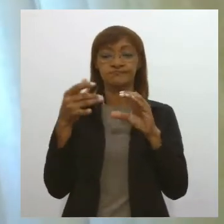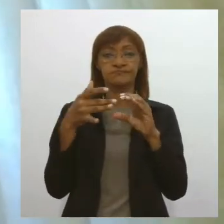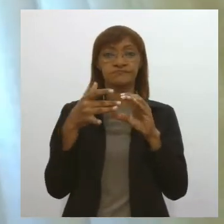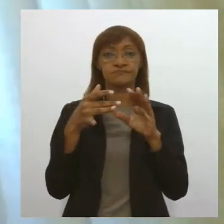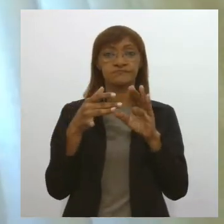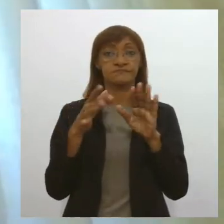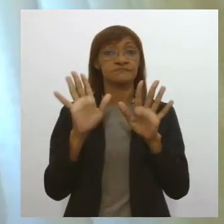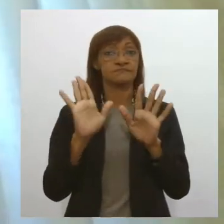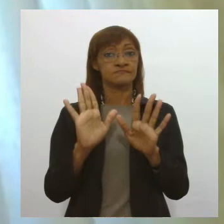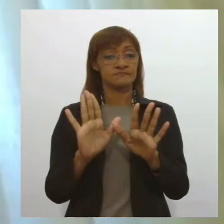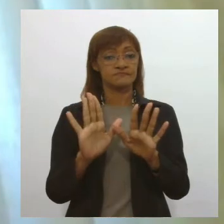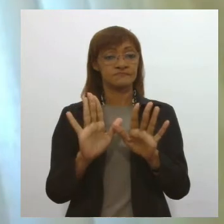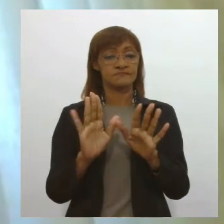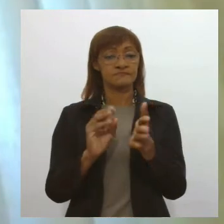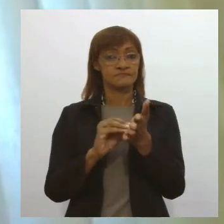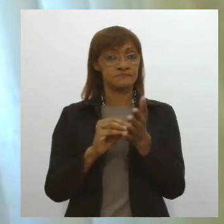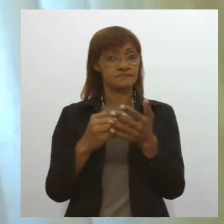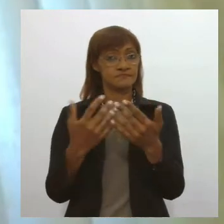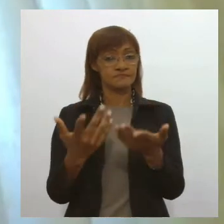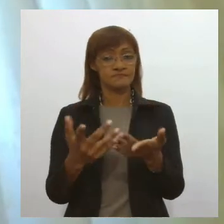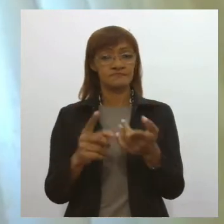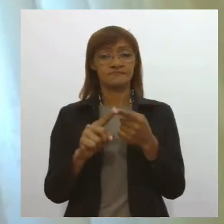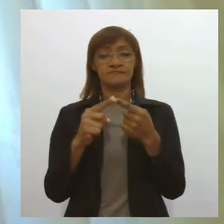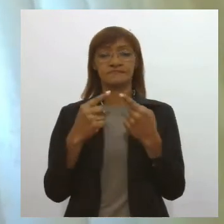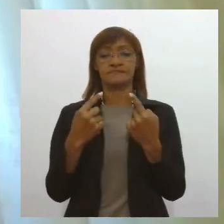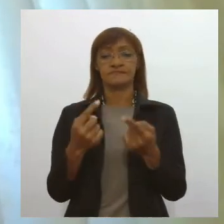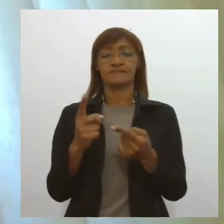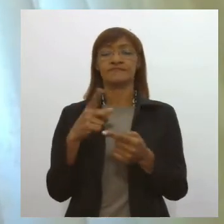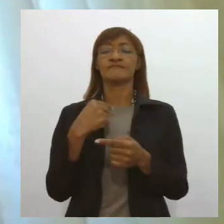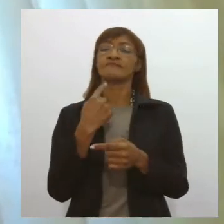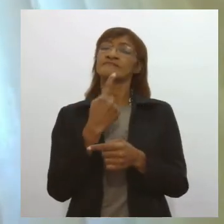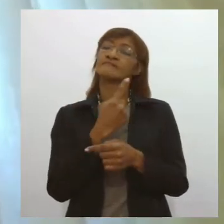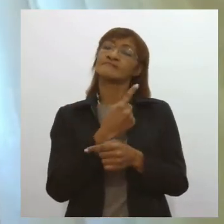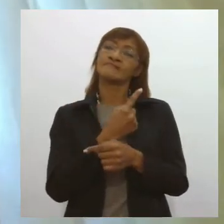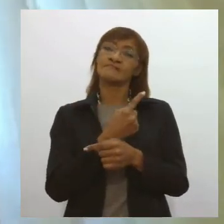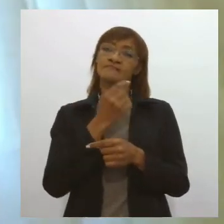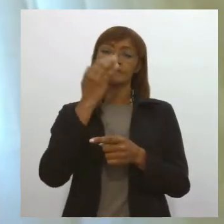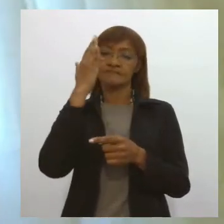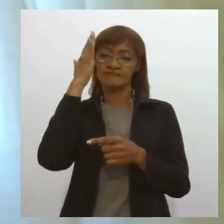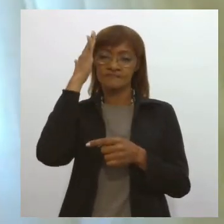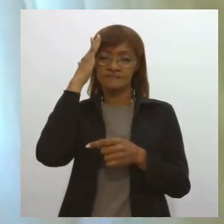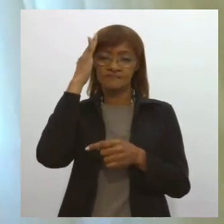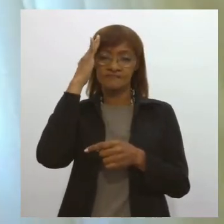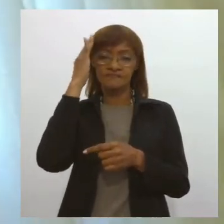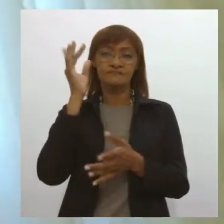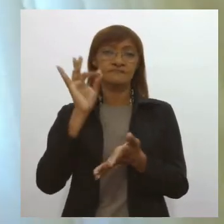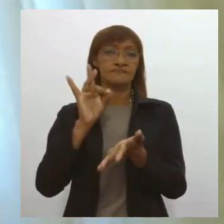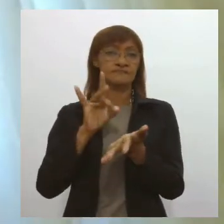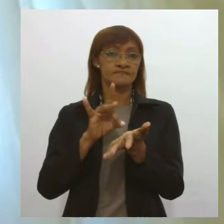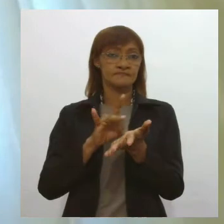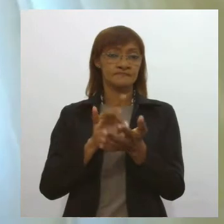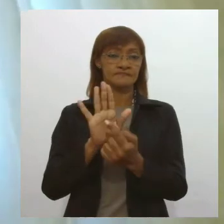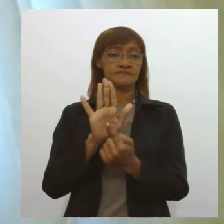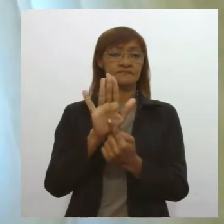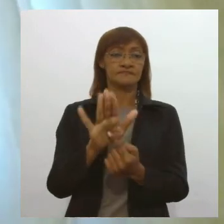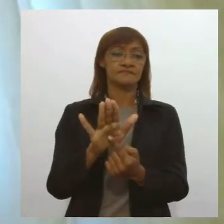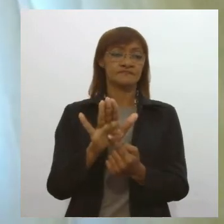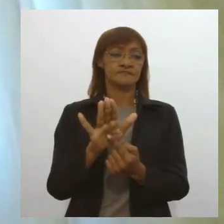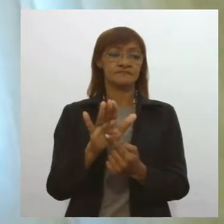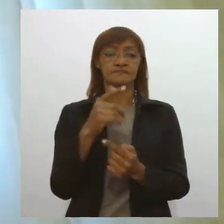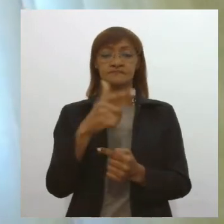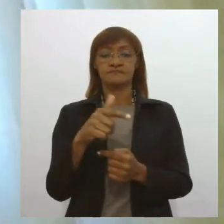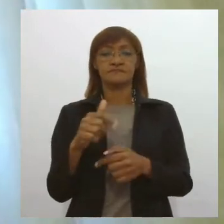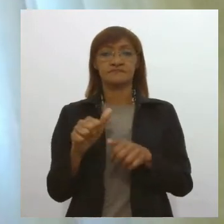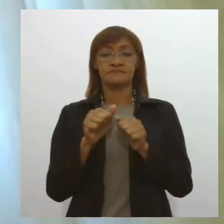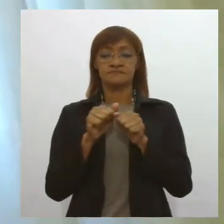mas o que a gente tem de atualidade realmente mostra que não existe essa contaminação,